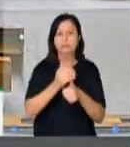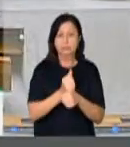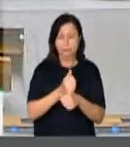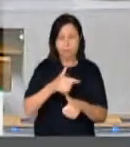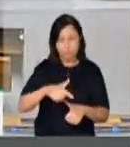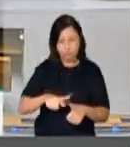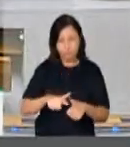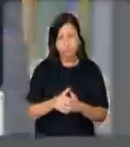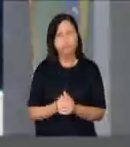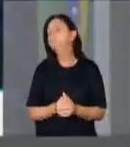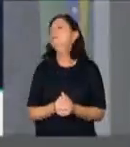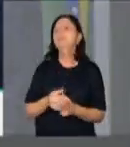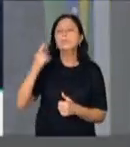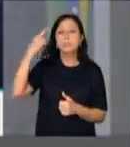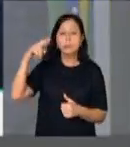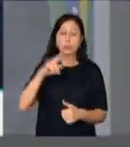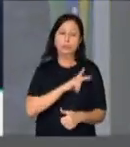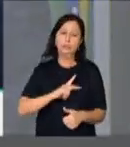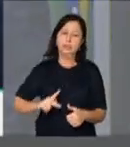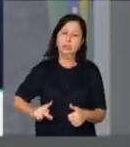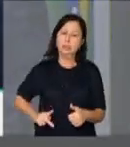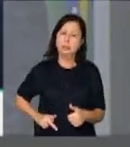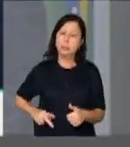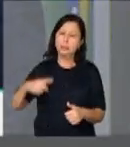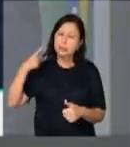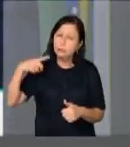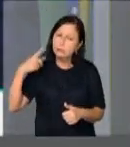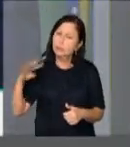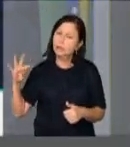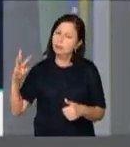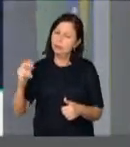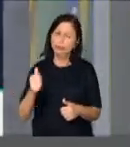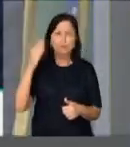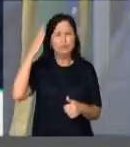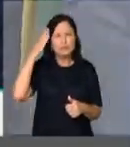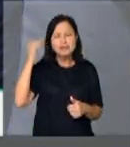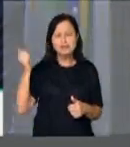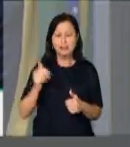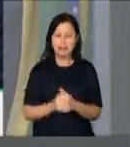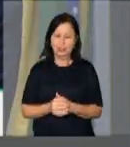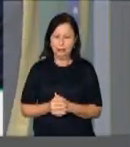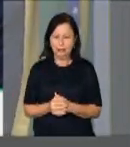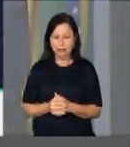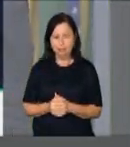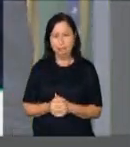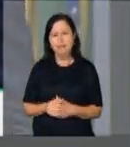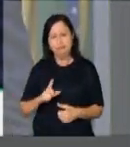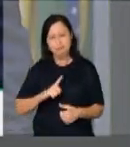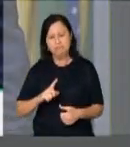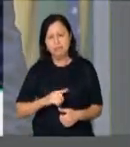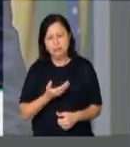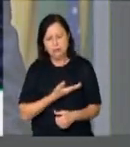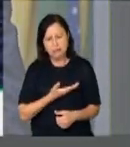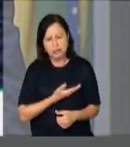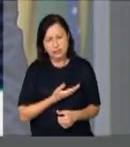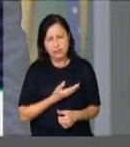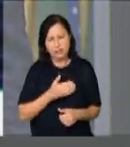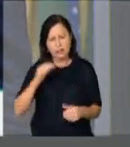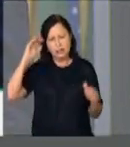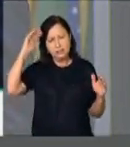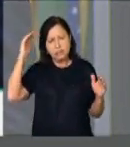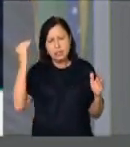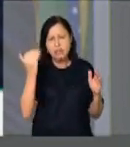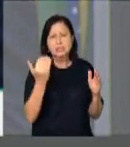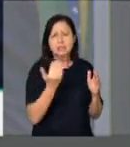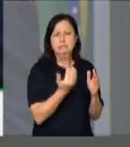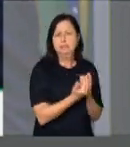senhoras e senhores deputados todos sabem e é inegável a minha amizade o meu respeito o